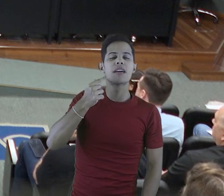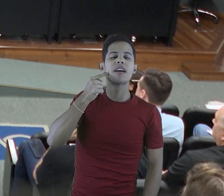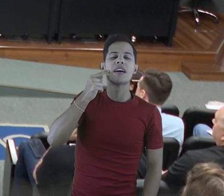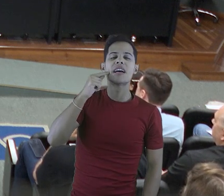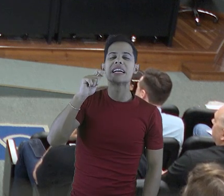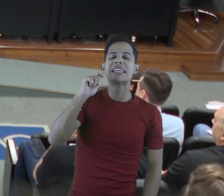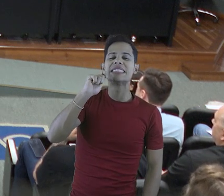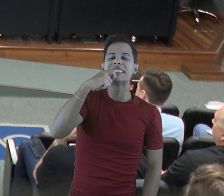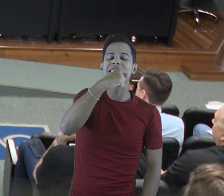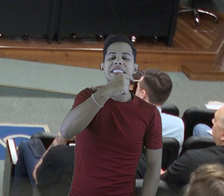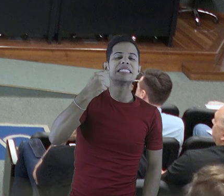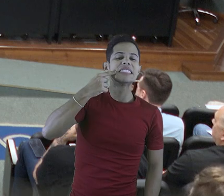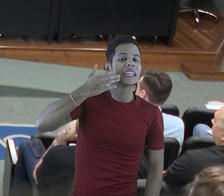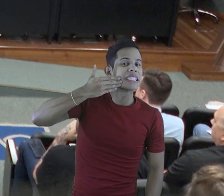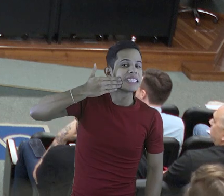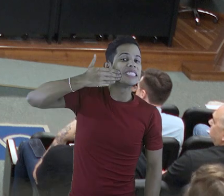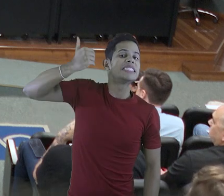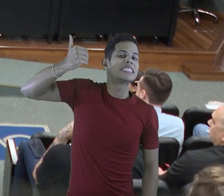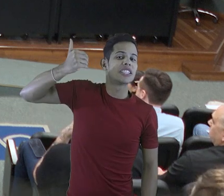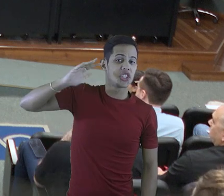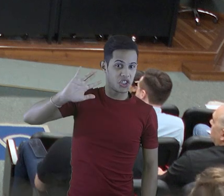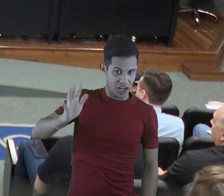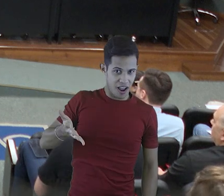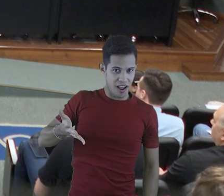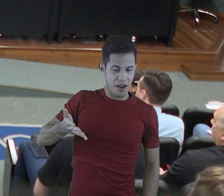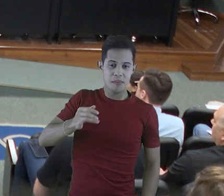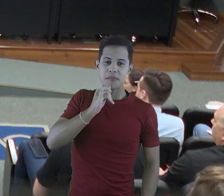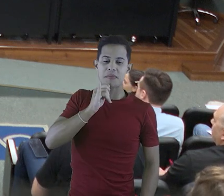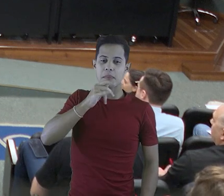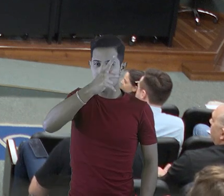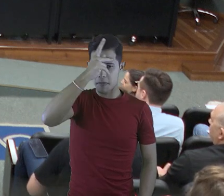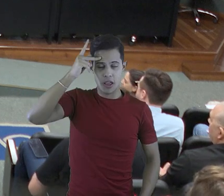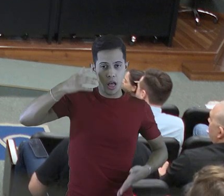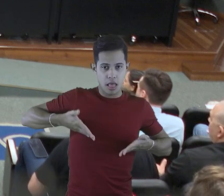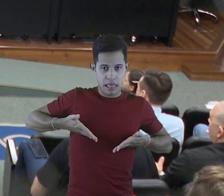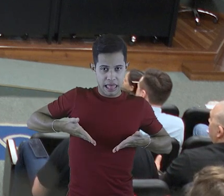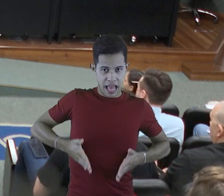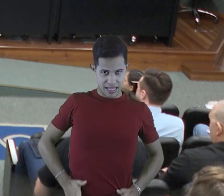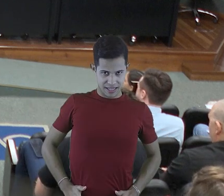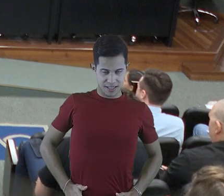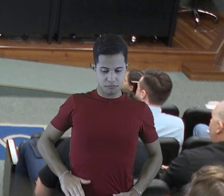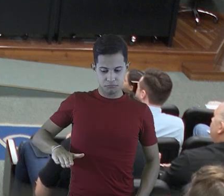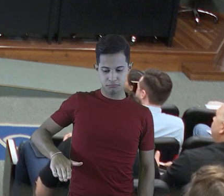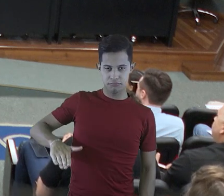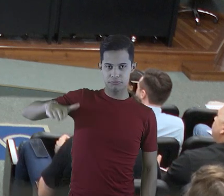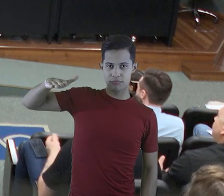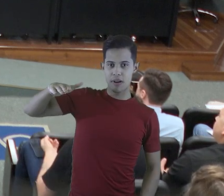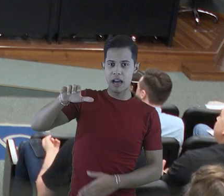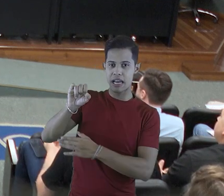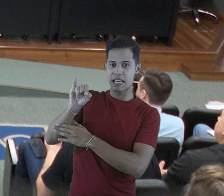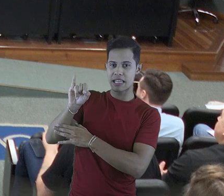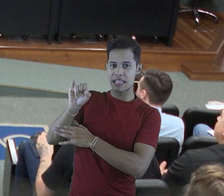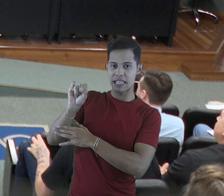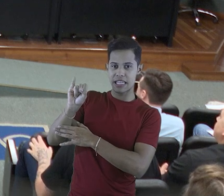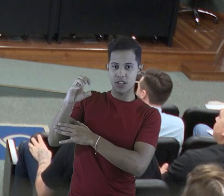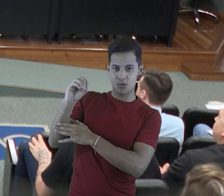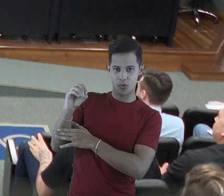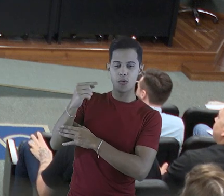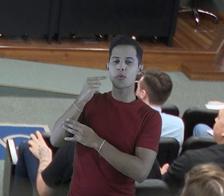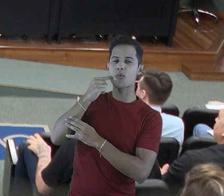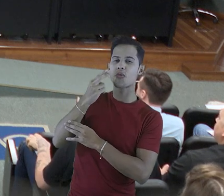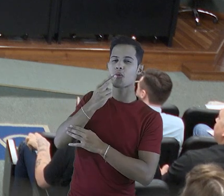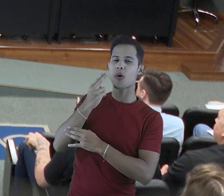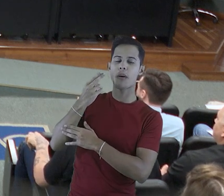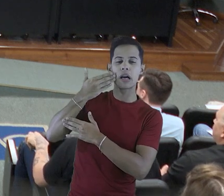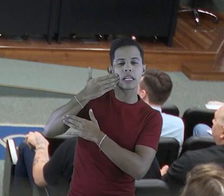do siso? Tirou o siso? Quase todo mundo, né? Porque a gente nasce sem juízo. Ah, não, já nasce